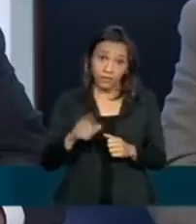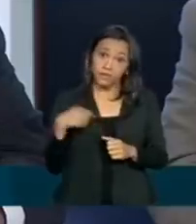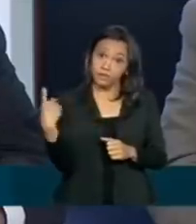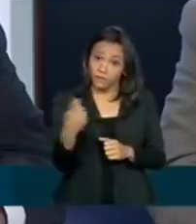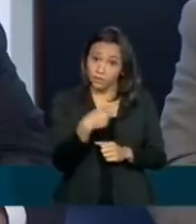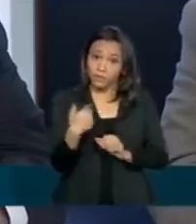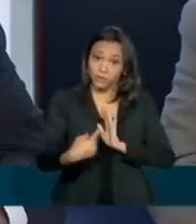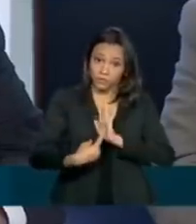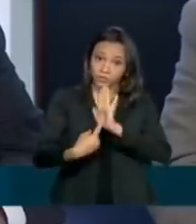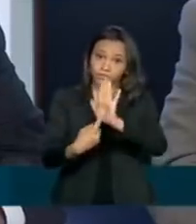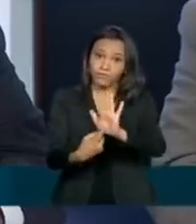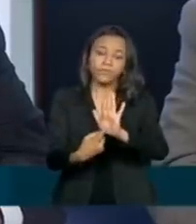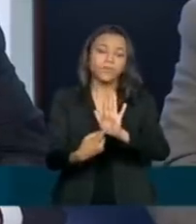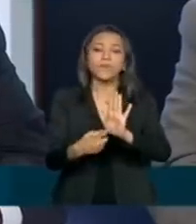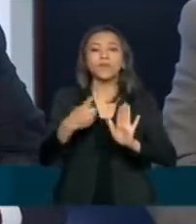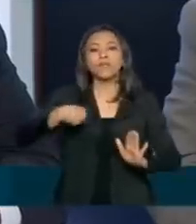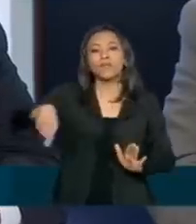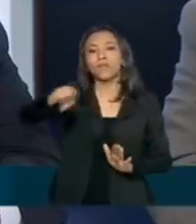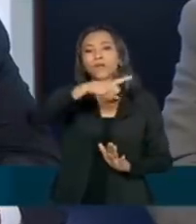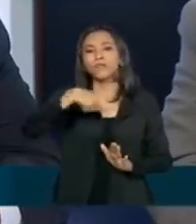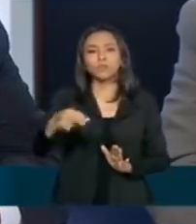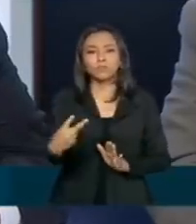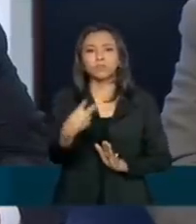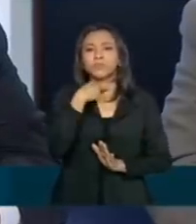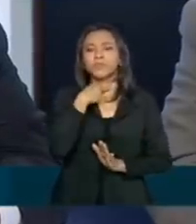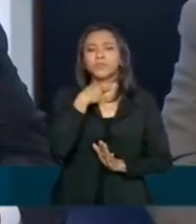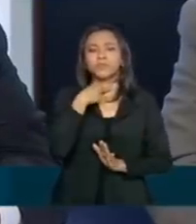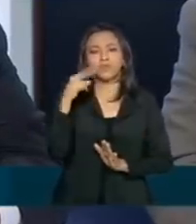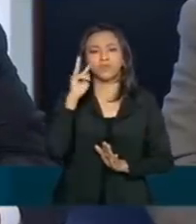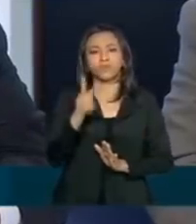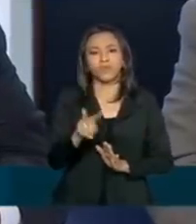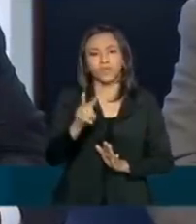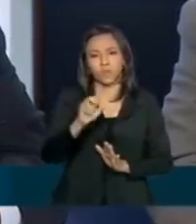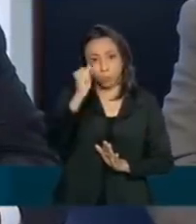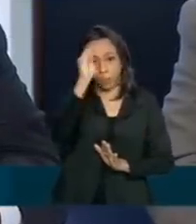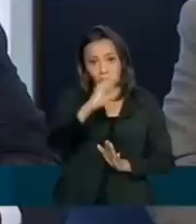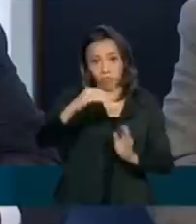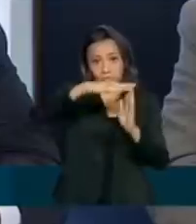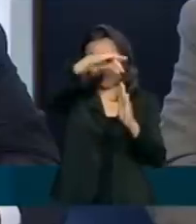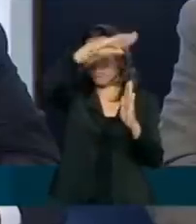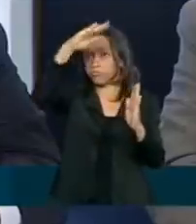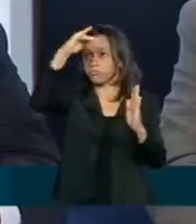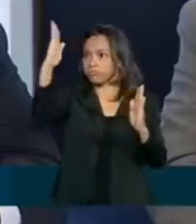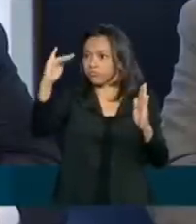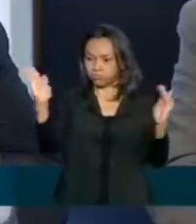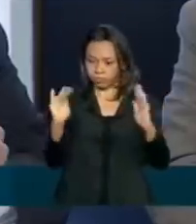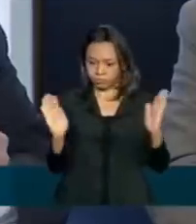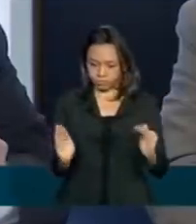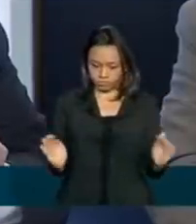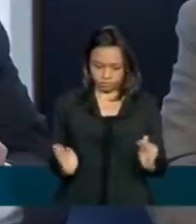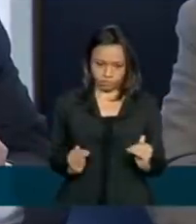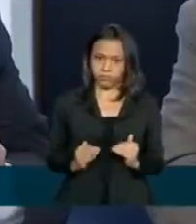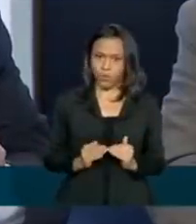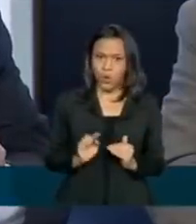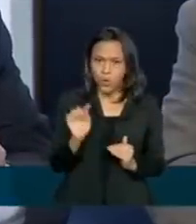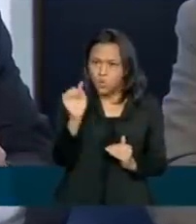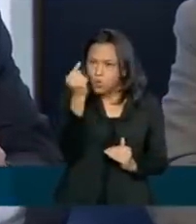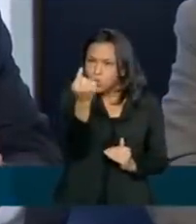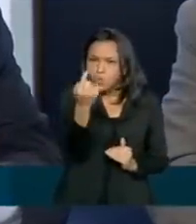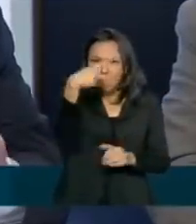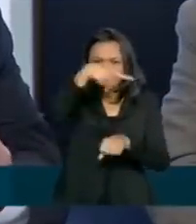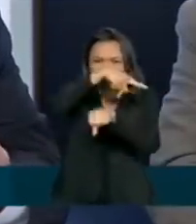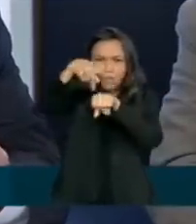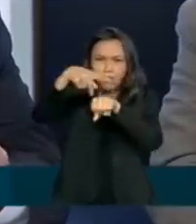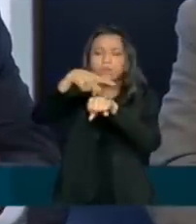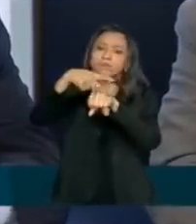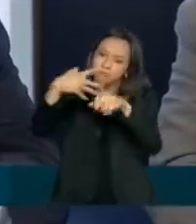todo. Nós não podemos olhar o Brasil como apenas um ponto, como um país apenas. Nós